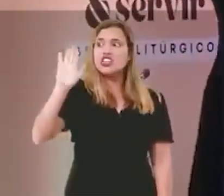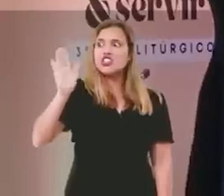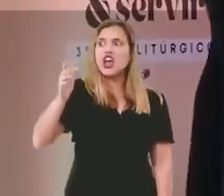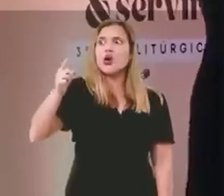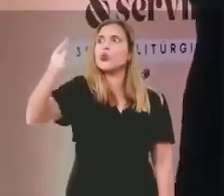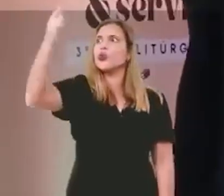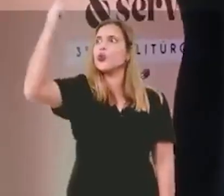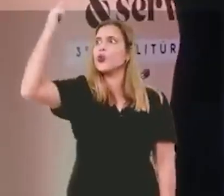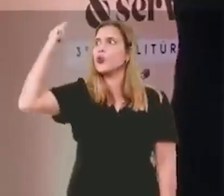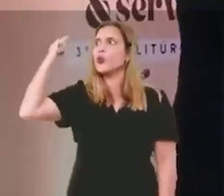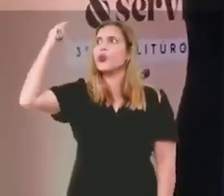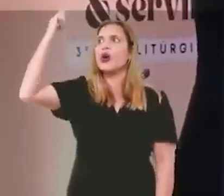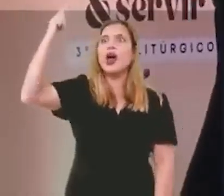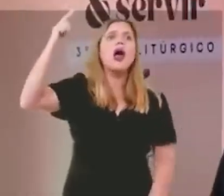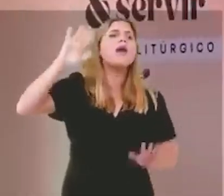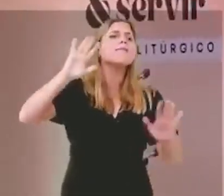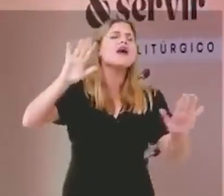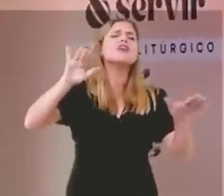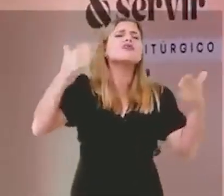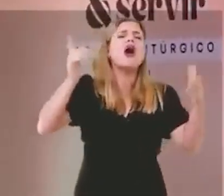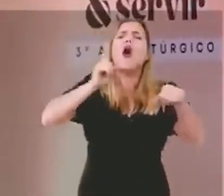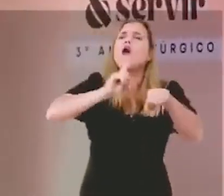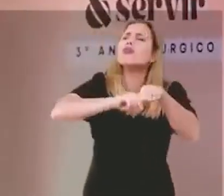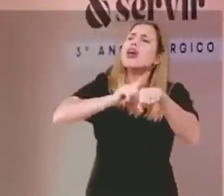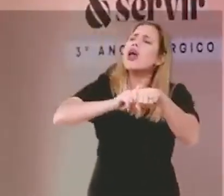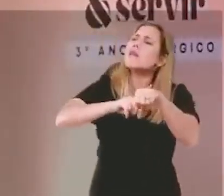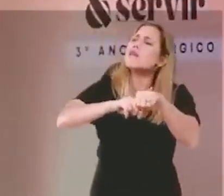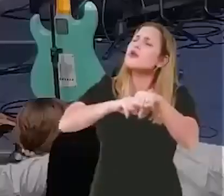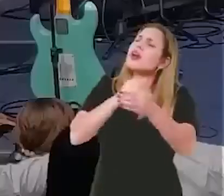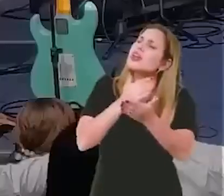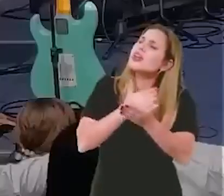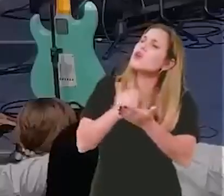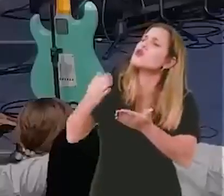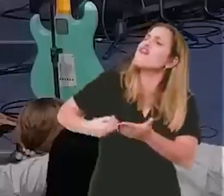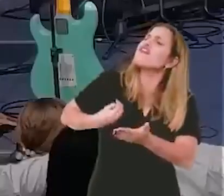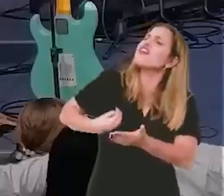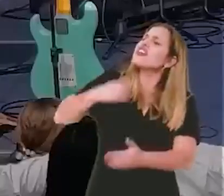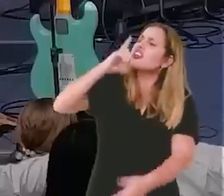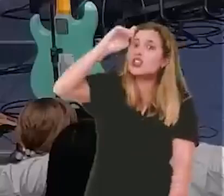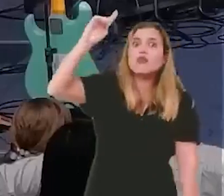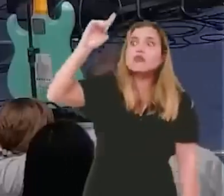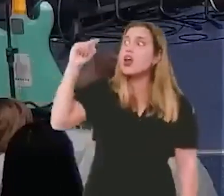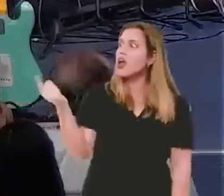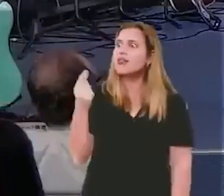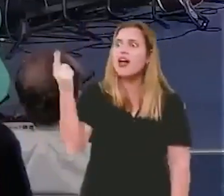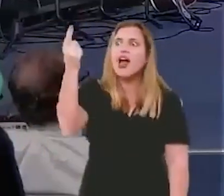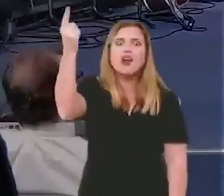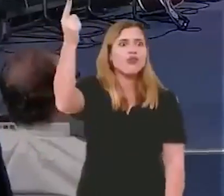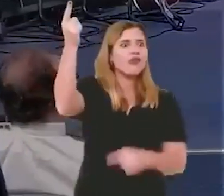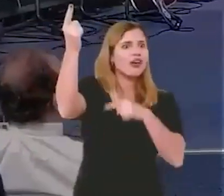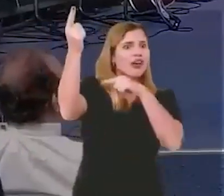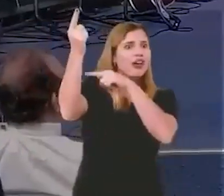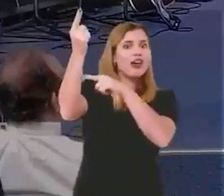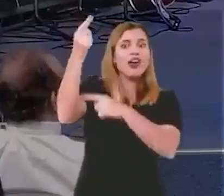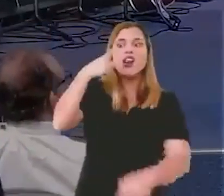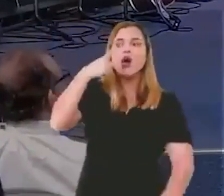passou a existir? Resposta: ele não passou a existir. Ele é eterno, ele é o Pai da eternidade.